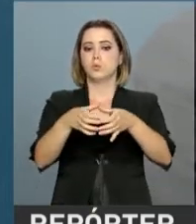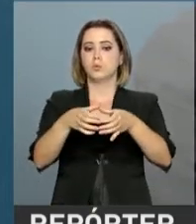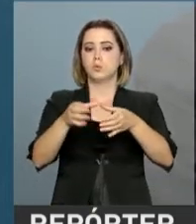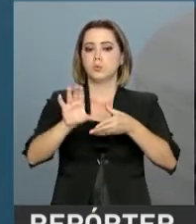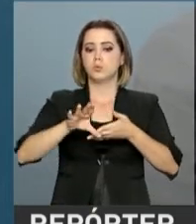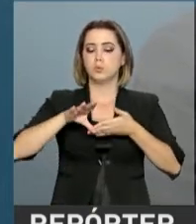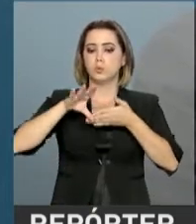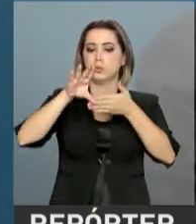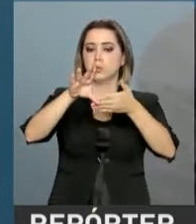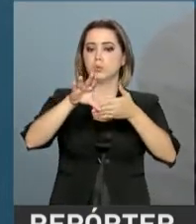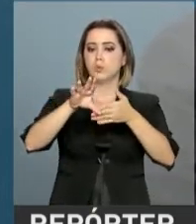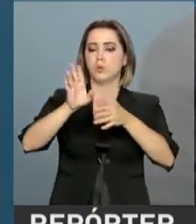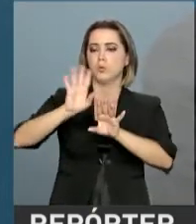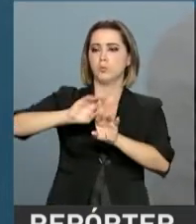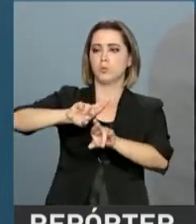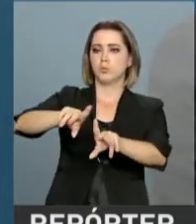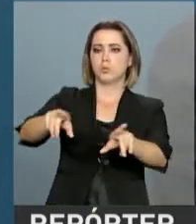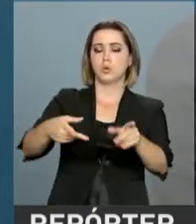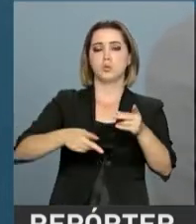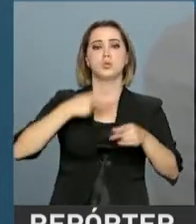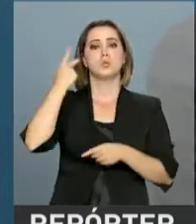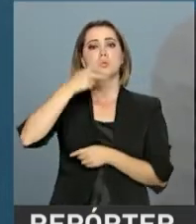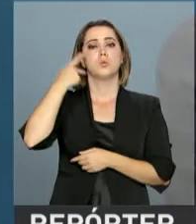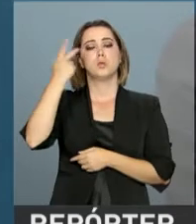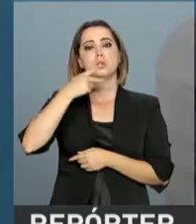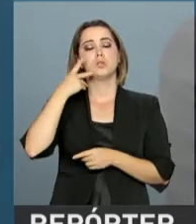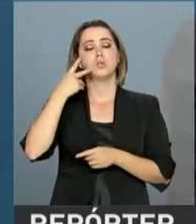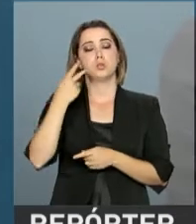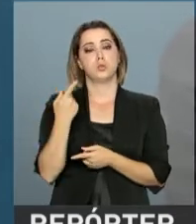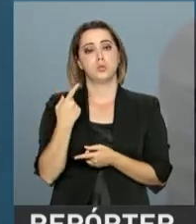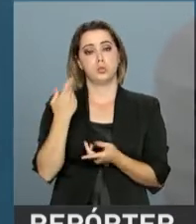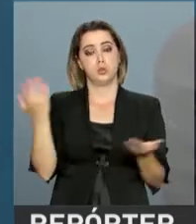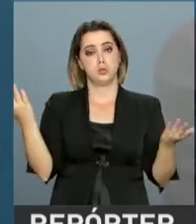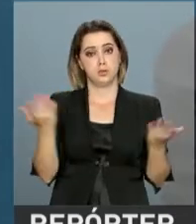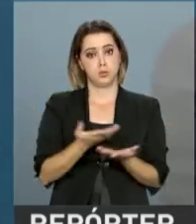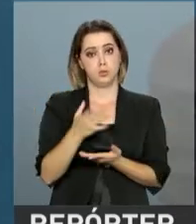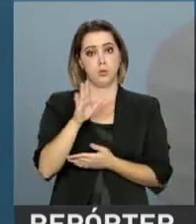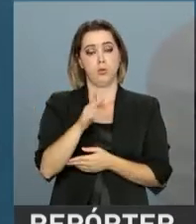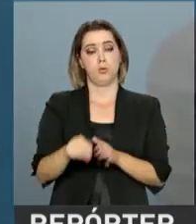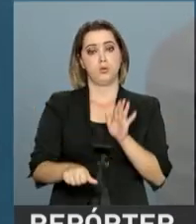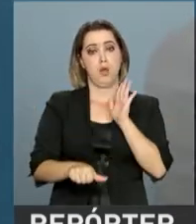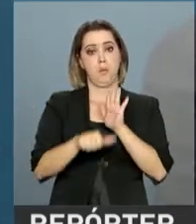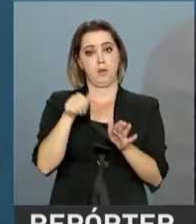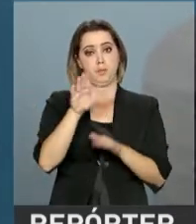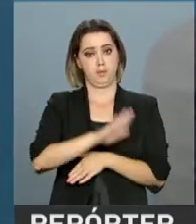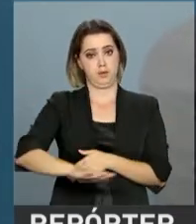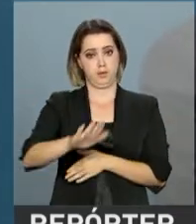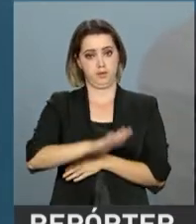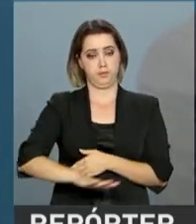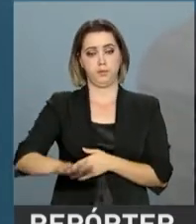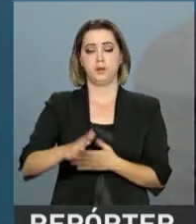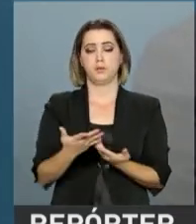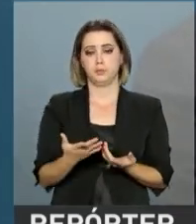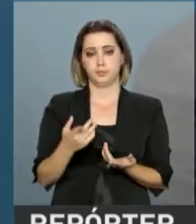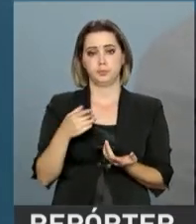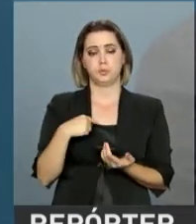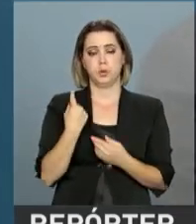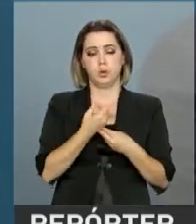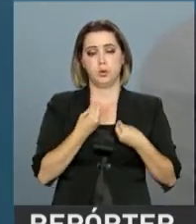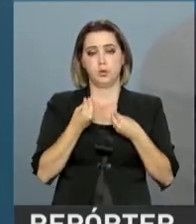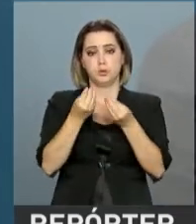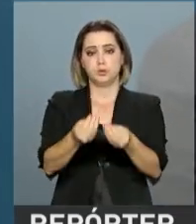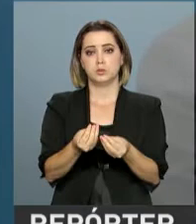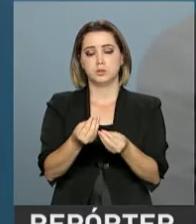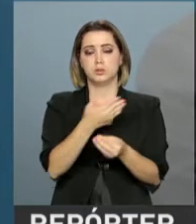de políticas públicas para a primeira infância está sendo criado hoje passa nas ponderações do conselho portanto agora teremos um